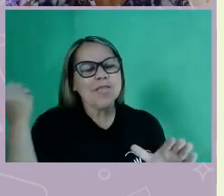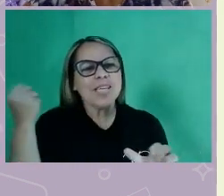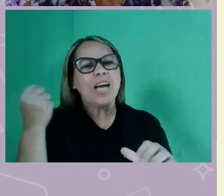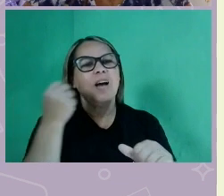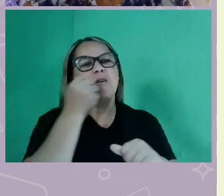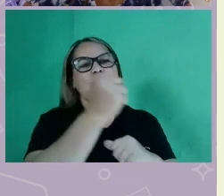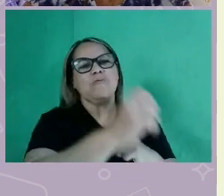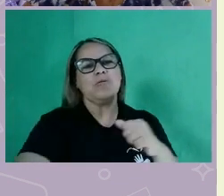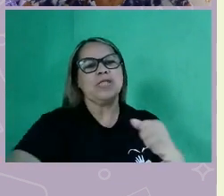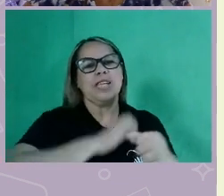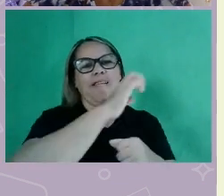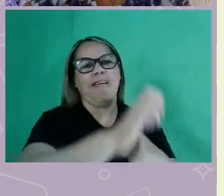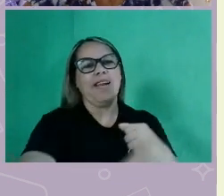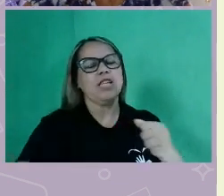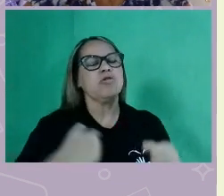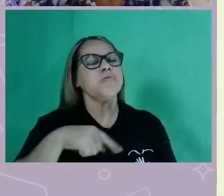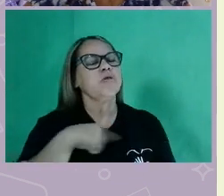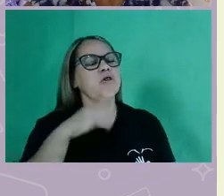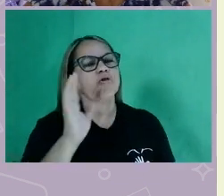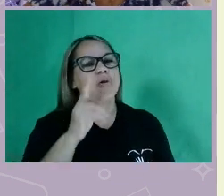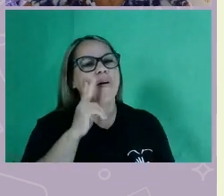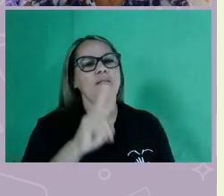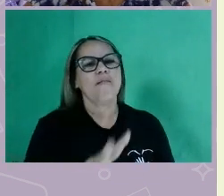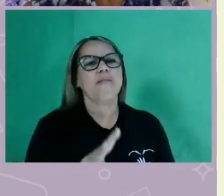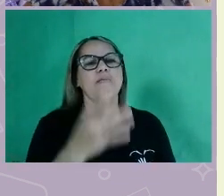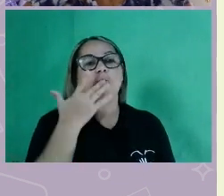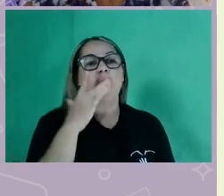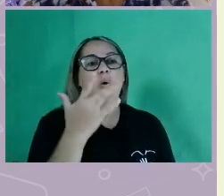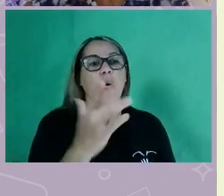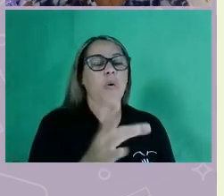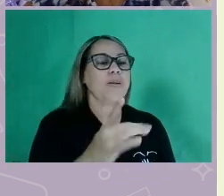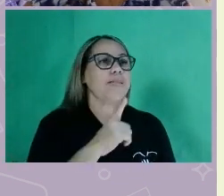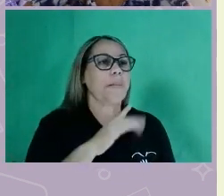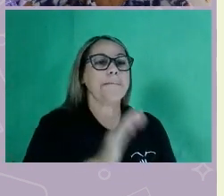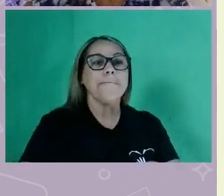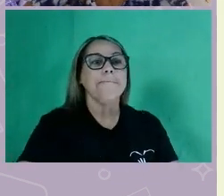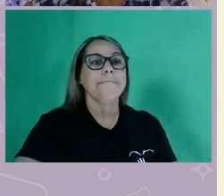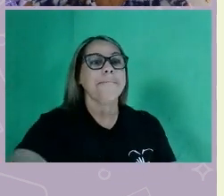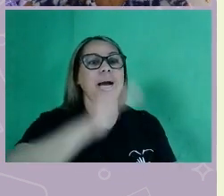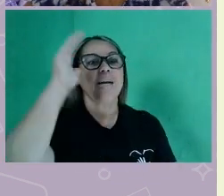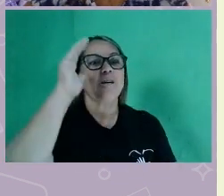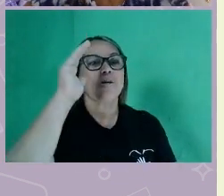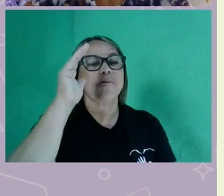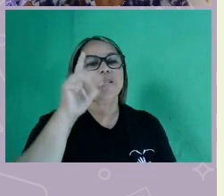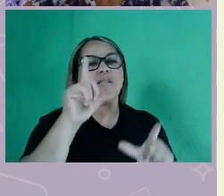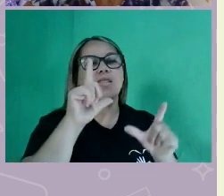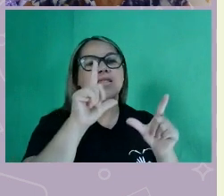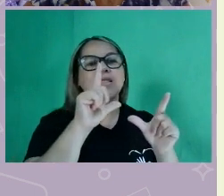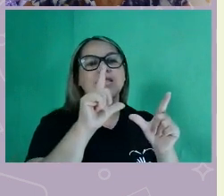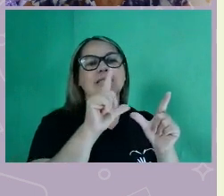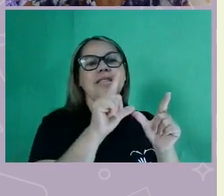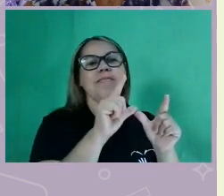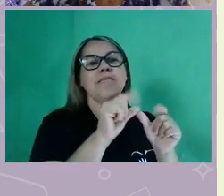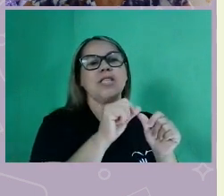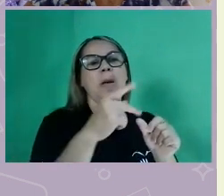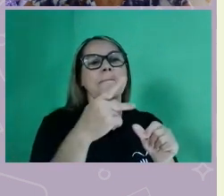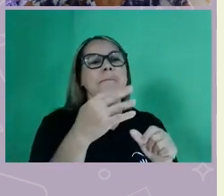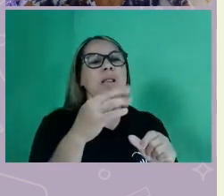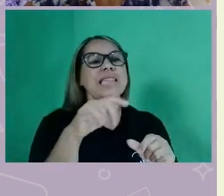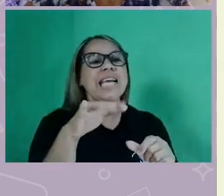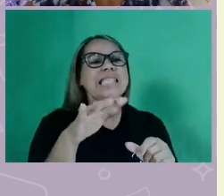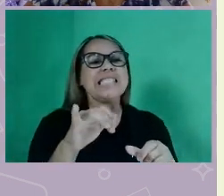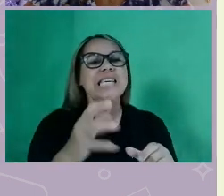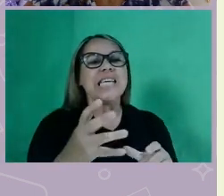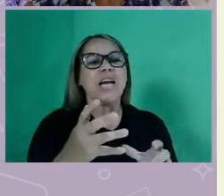como a gente viu aqui o ouro é que tem o maior potencial de redução ele tem maior potencial